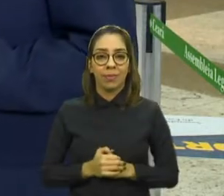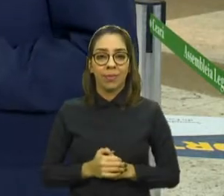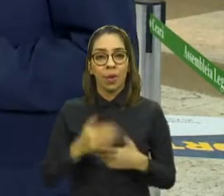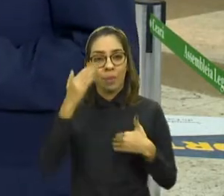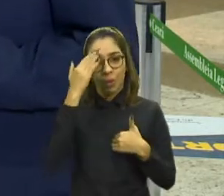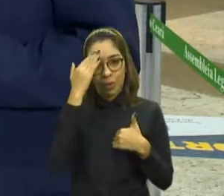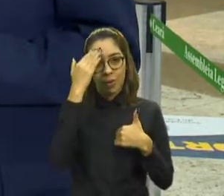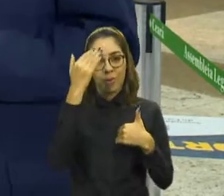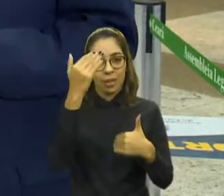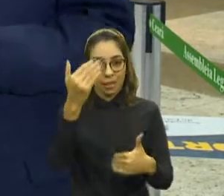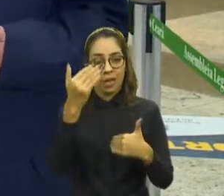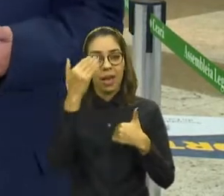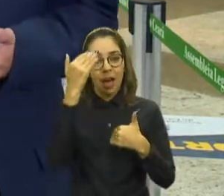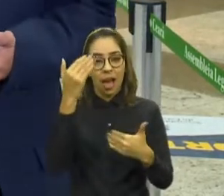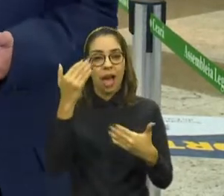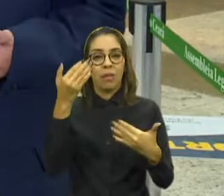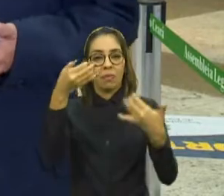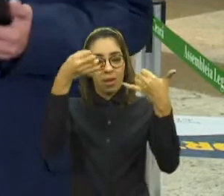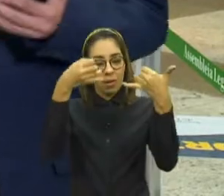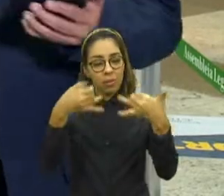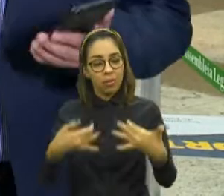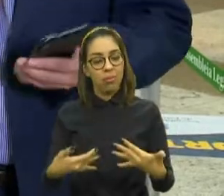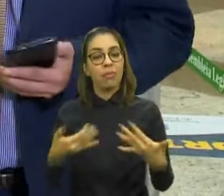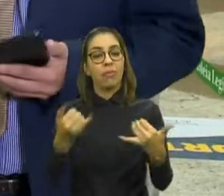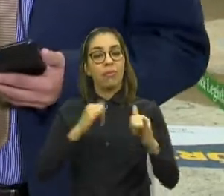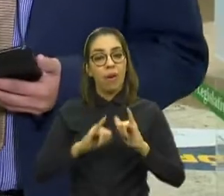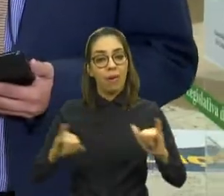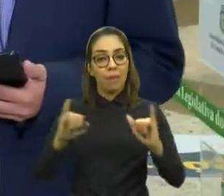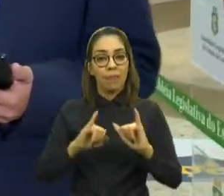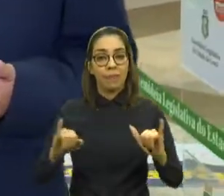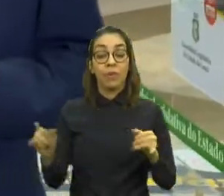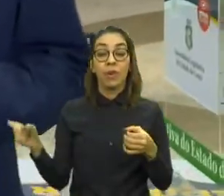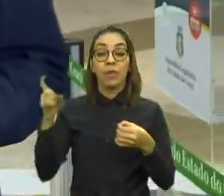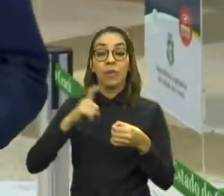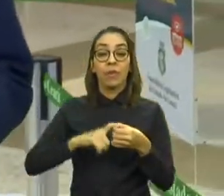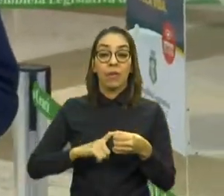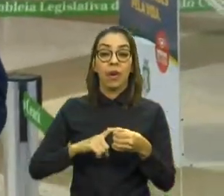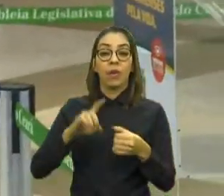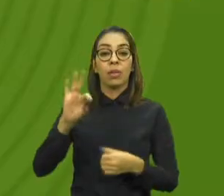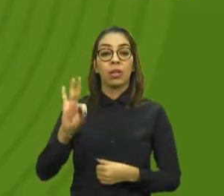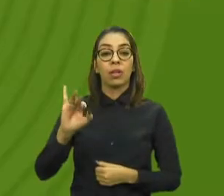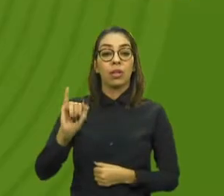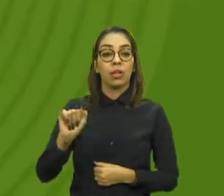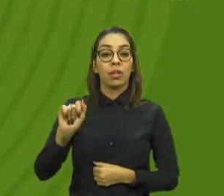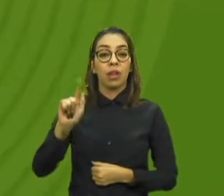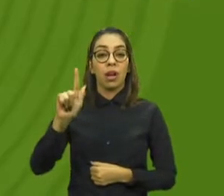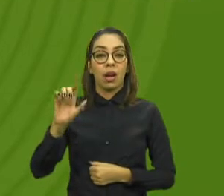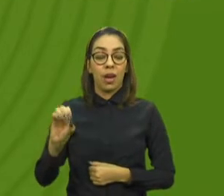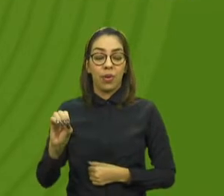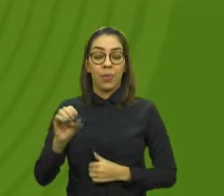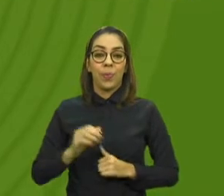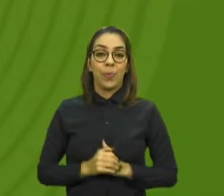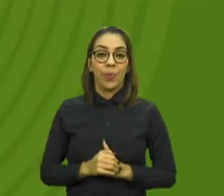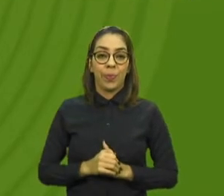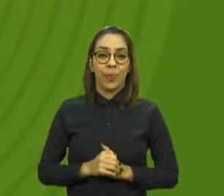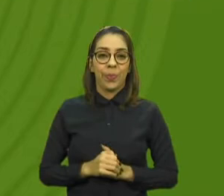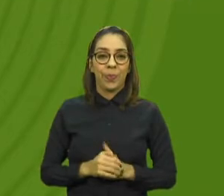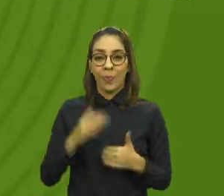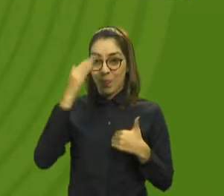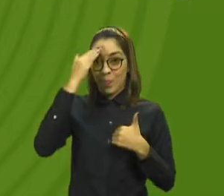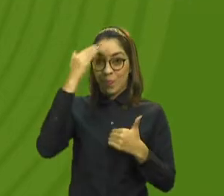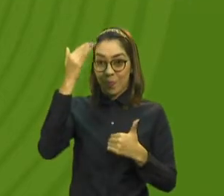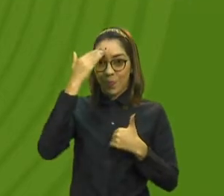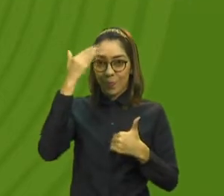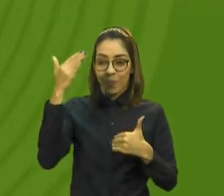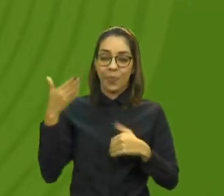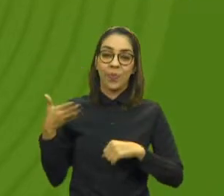pelas suas informações, seus esclarecimentos. A gente volta com você então, Tiago. Obrigado, viu, Jânio, pela sua participação aqui no